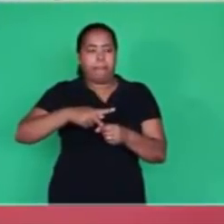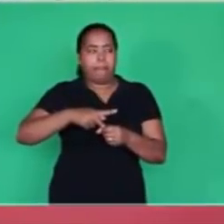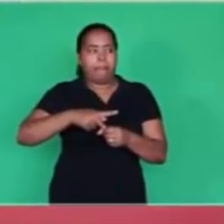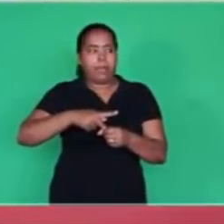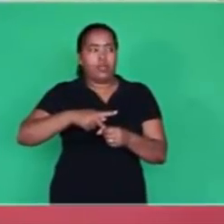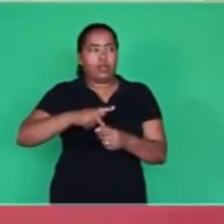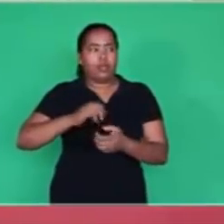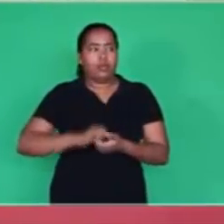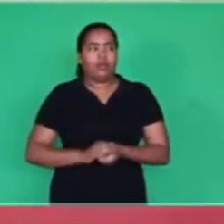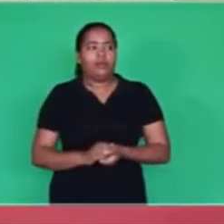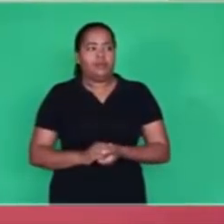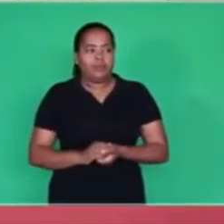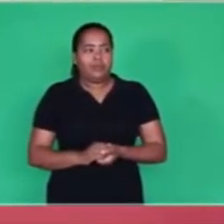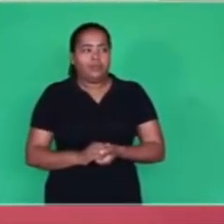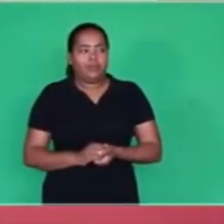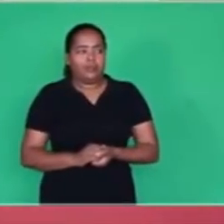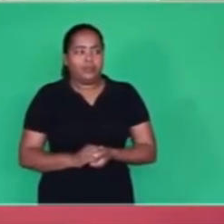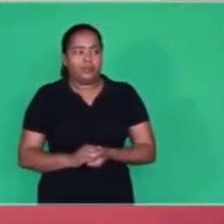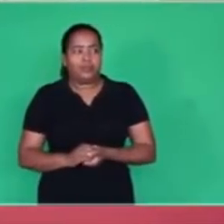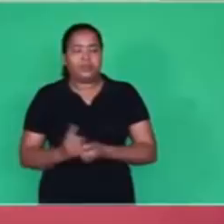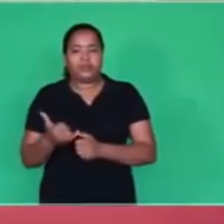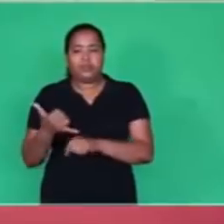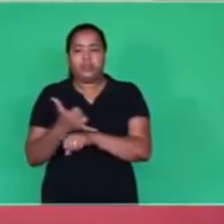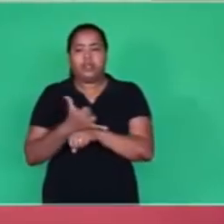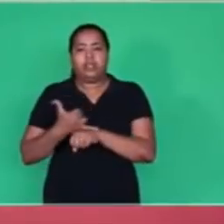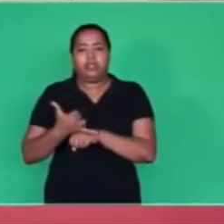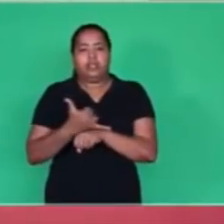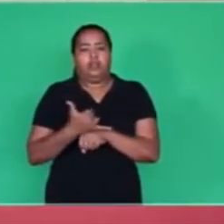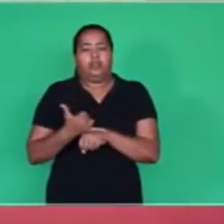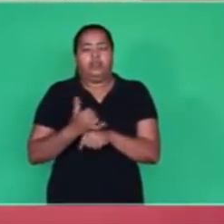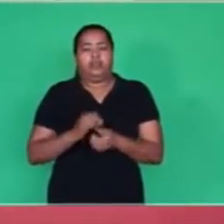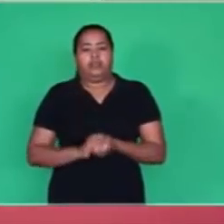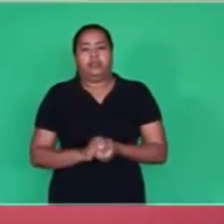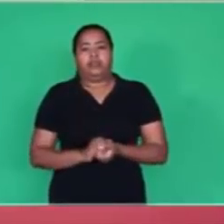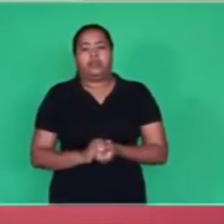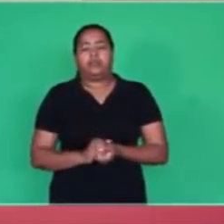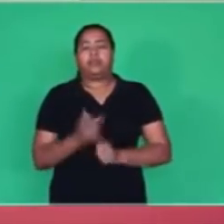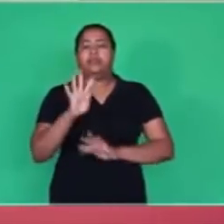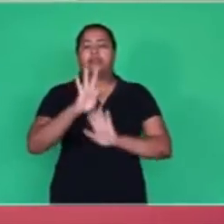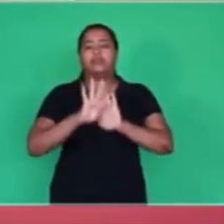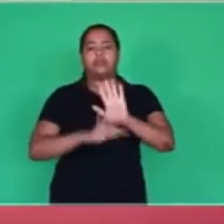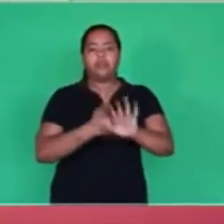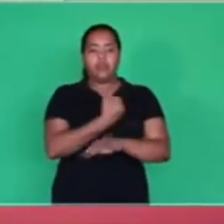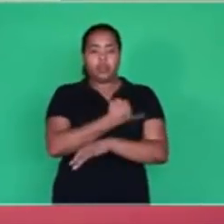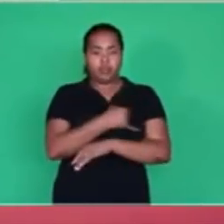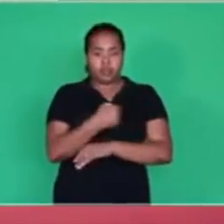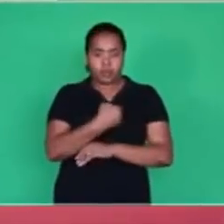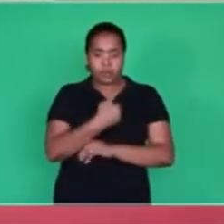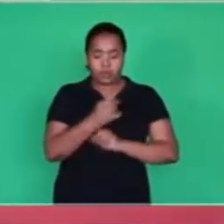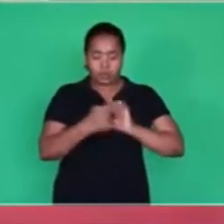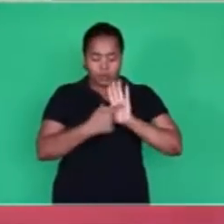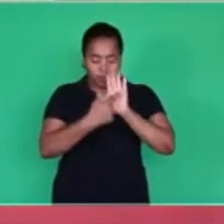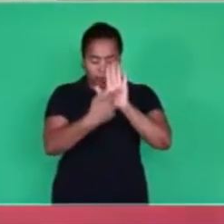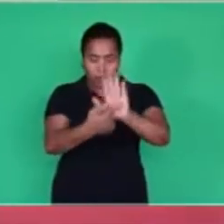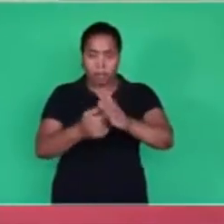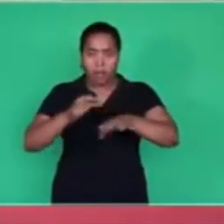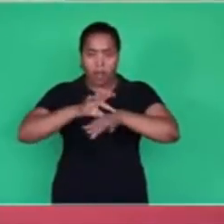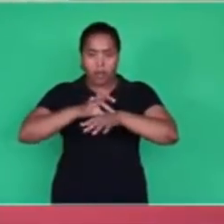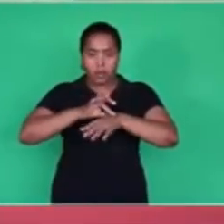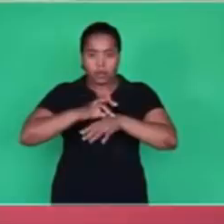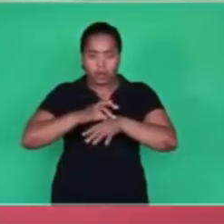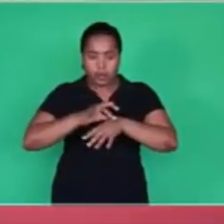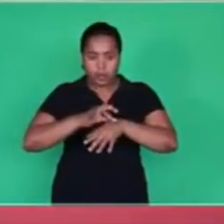a praga. Agora vamos lembrar do texto de João sobre a carne, a concupiscência dos, da carne, a